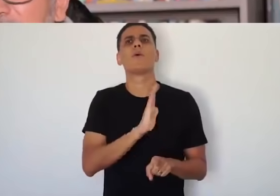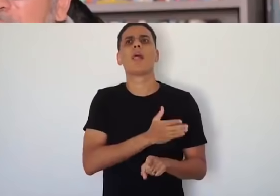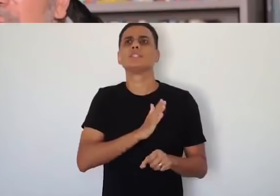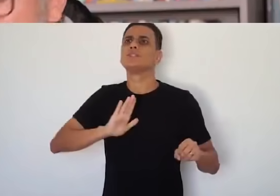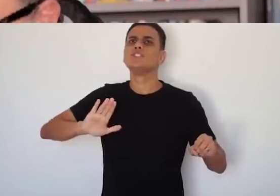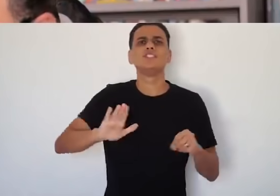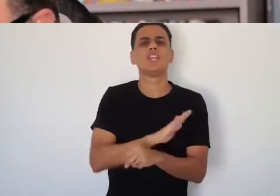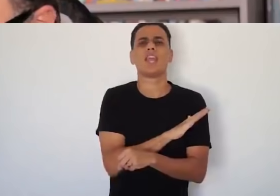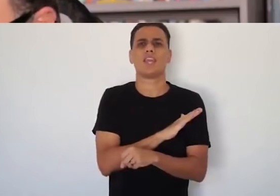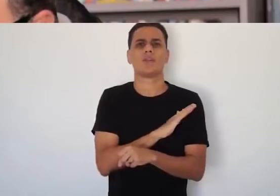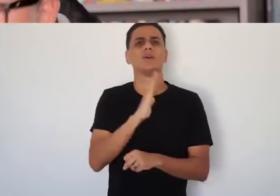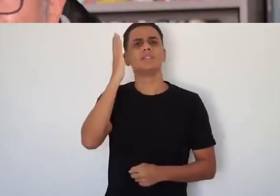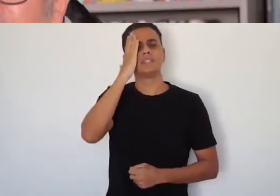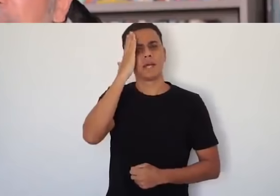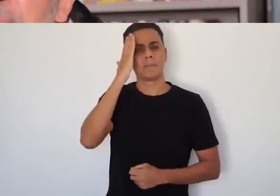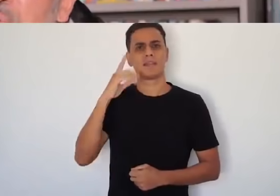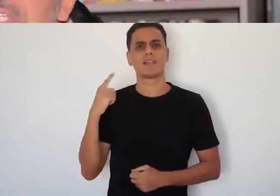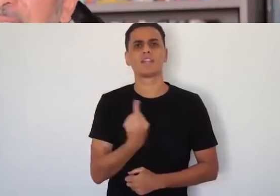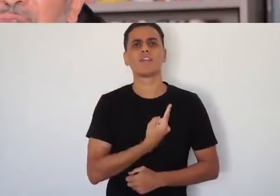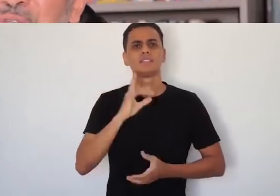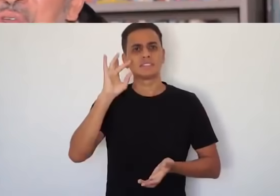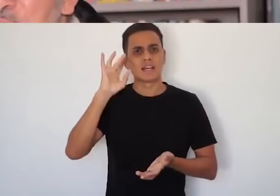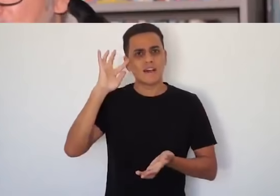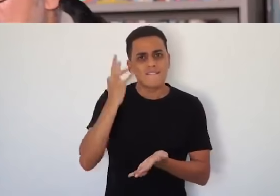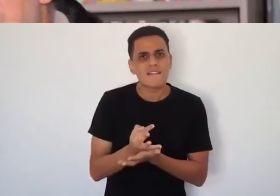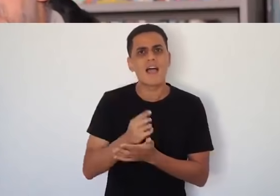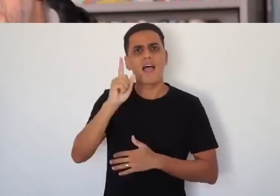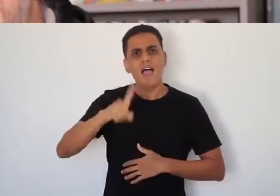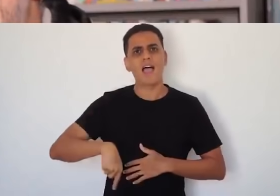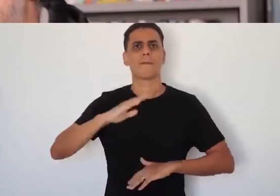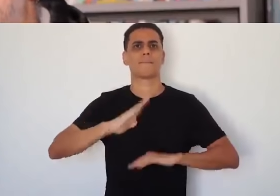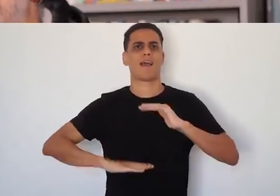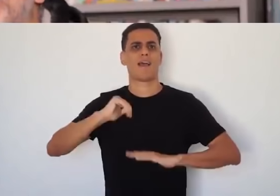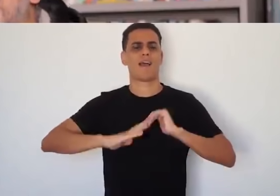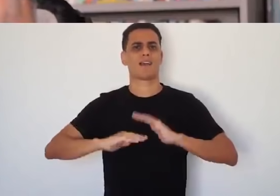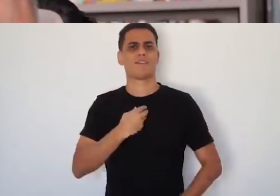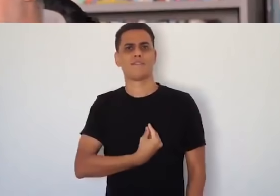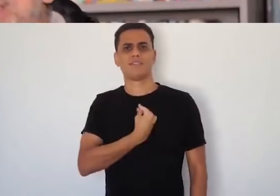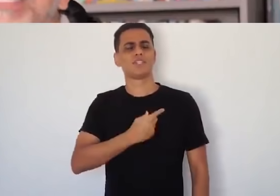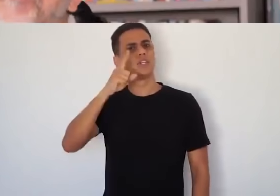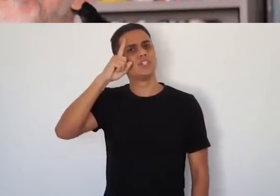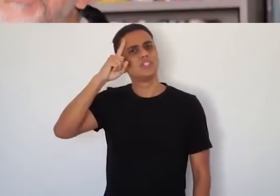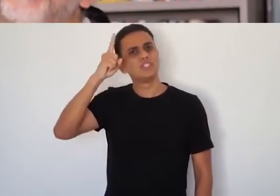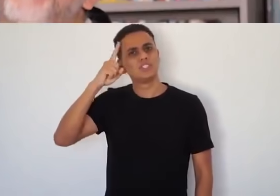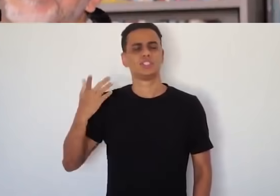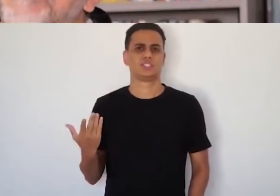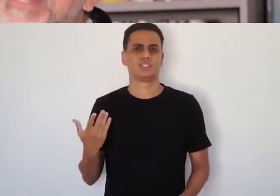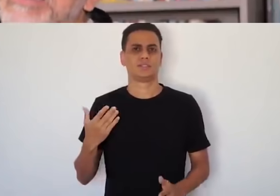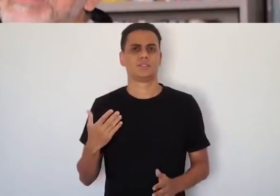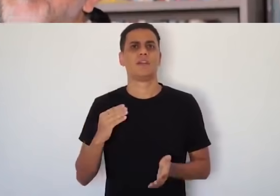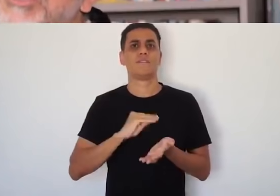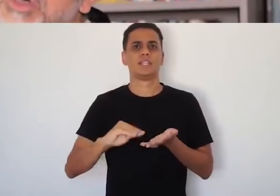que são os atos justos dos santos. Ou seja, a nossa recompensa por vivermos uma